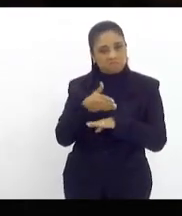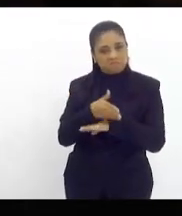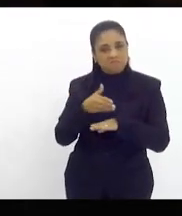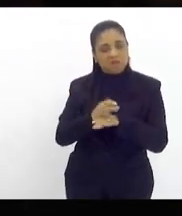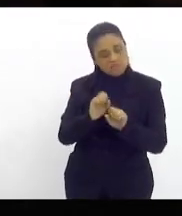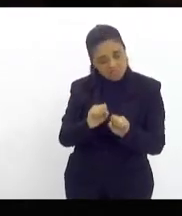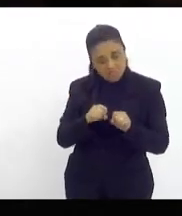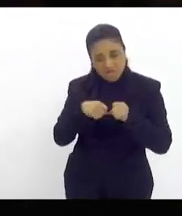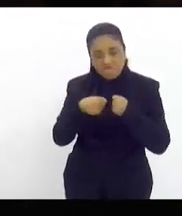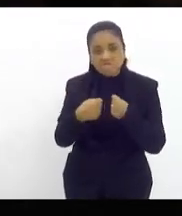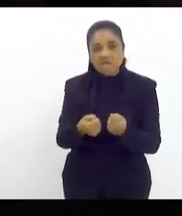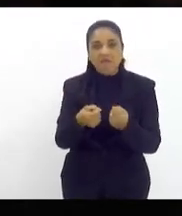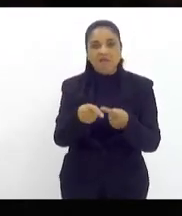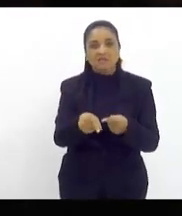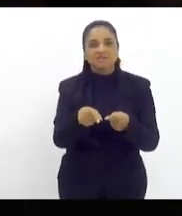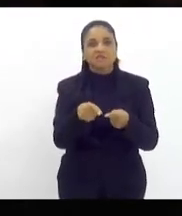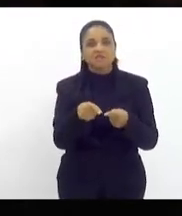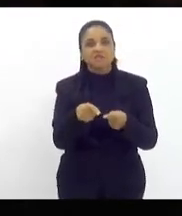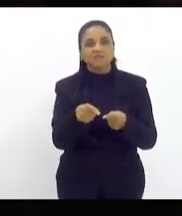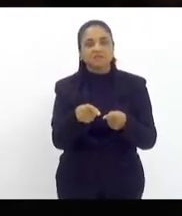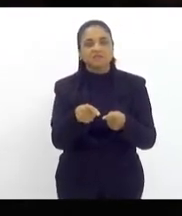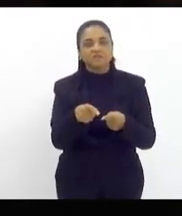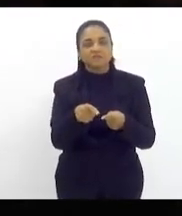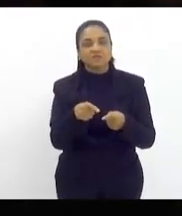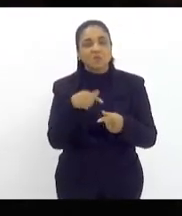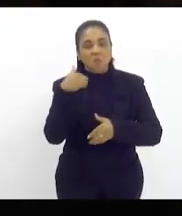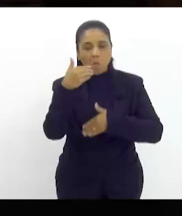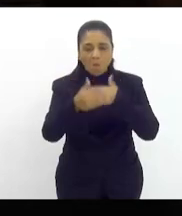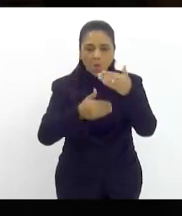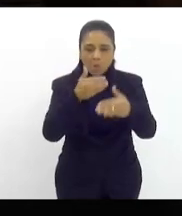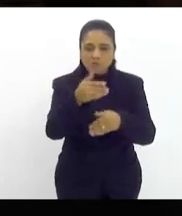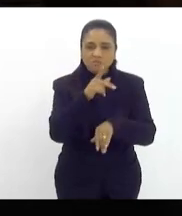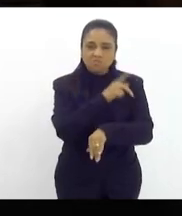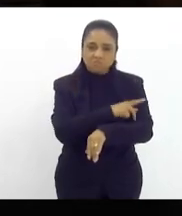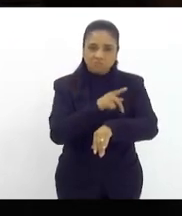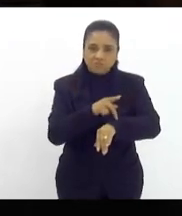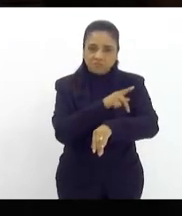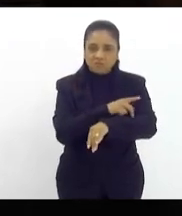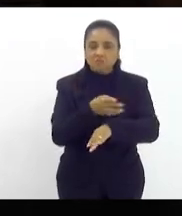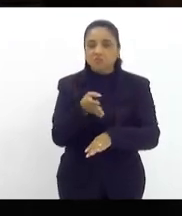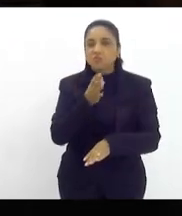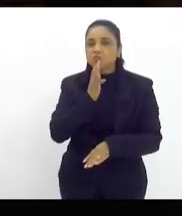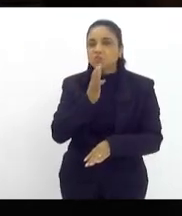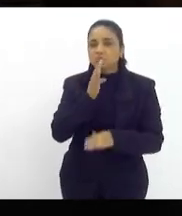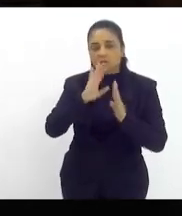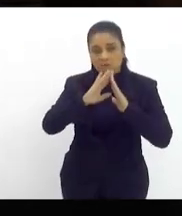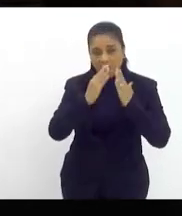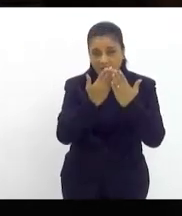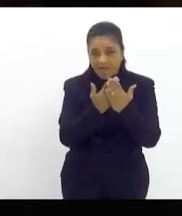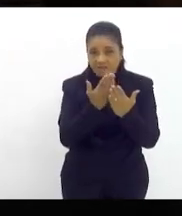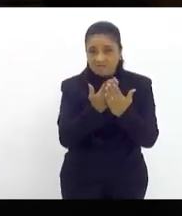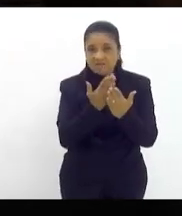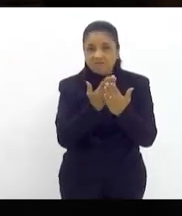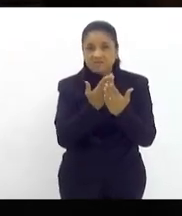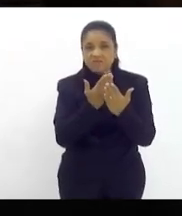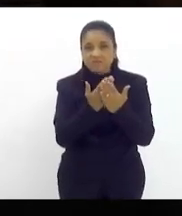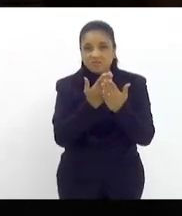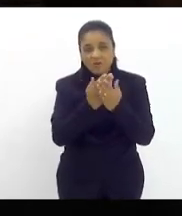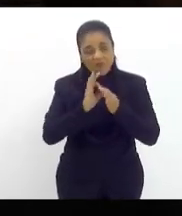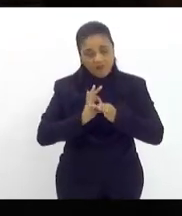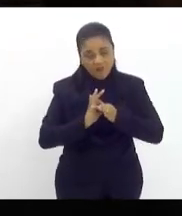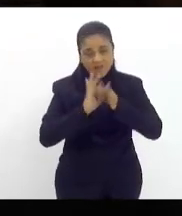defende o processo pedagógico de reconhecimento à escola para a